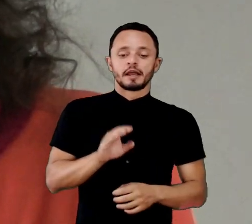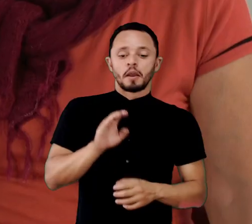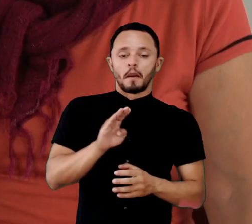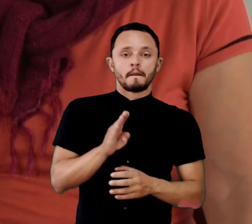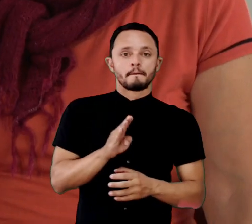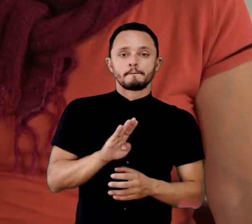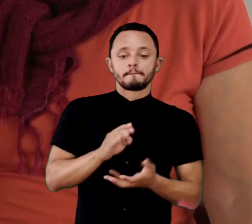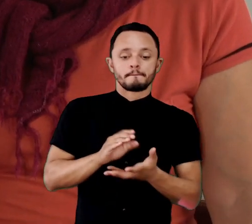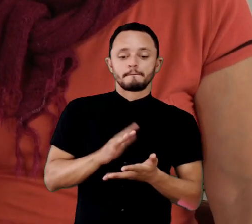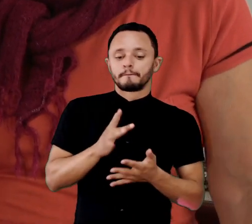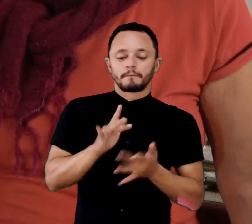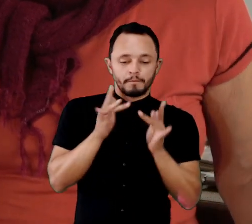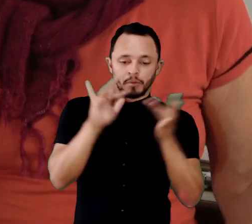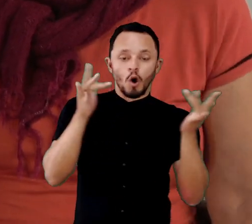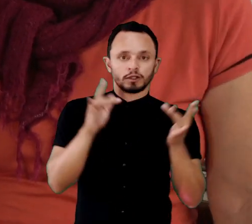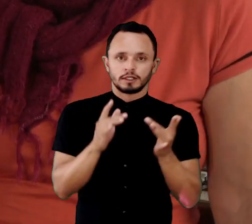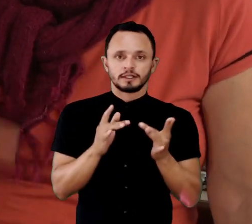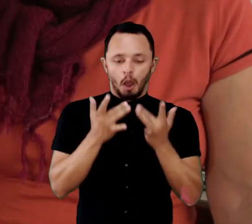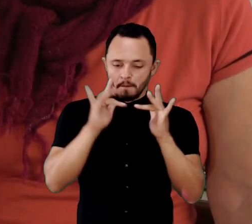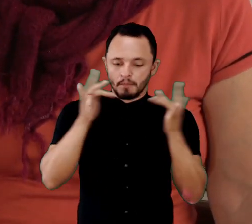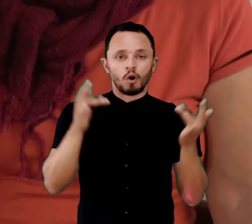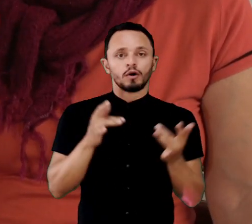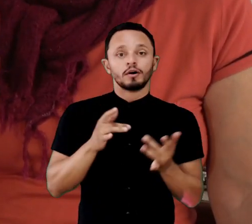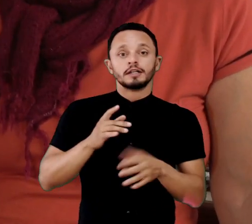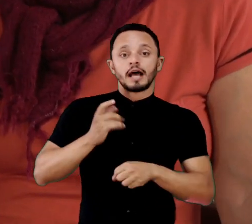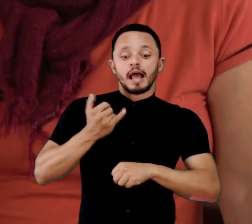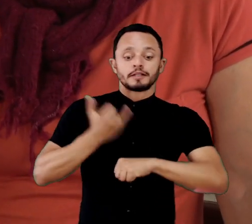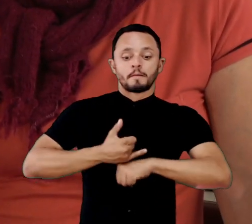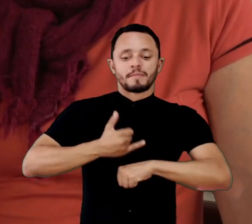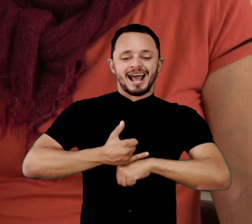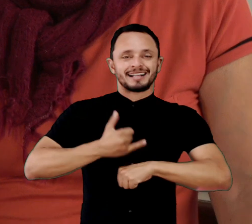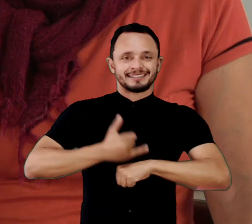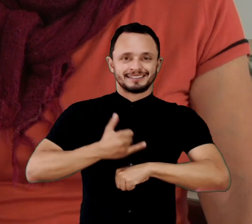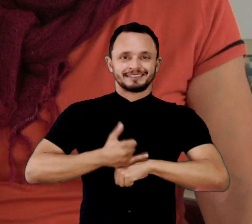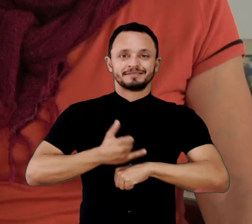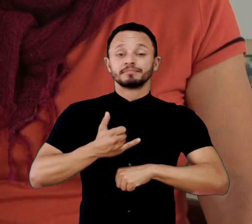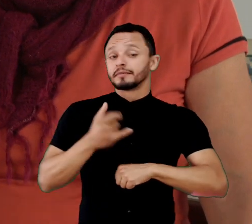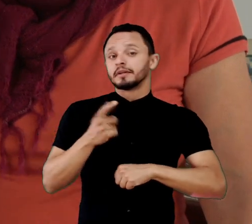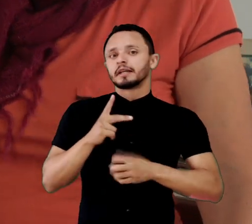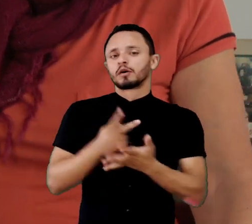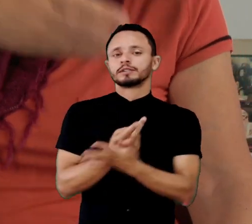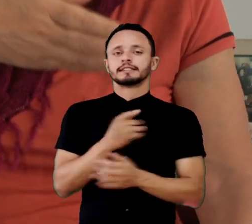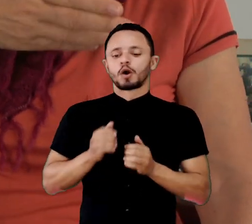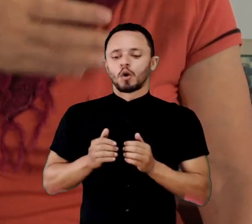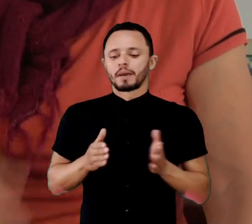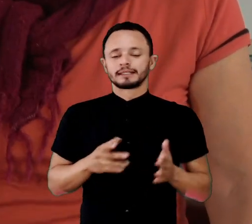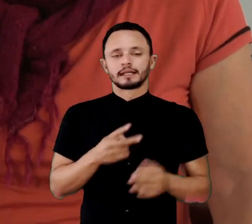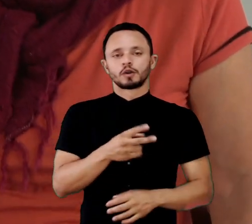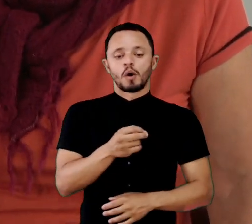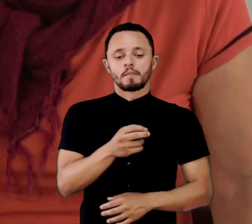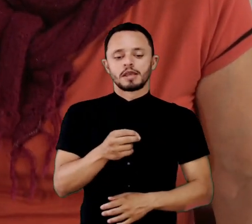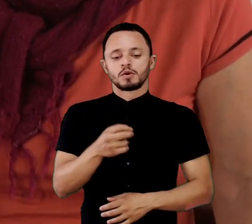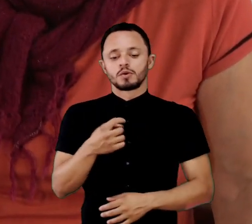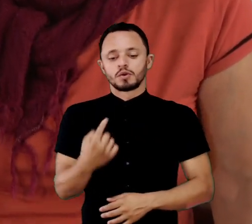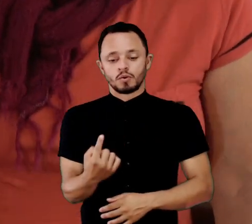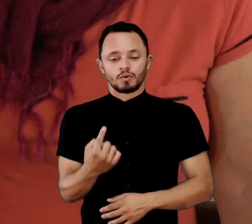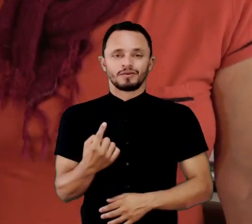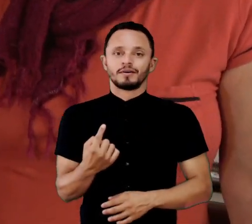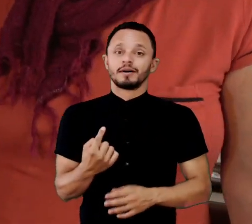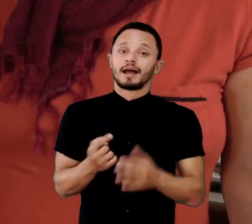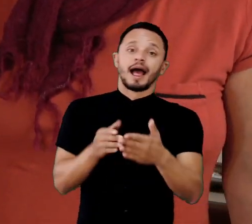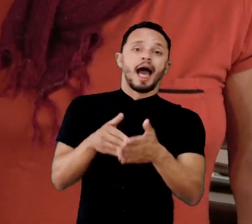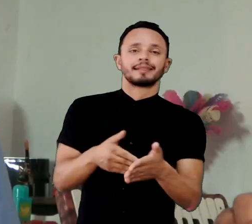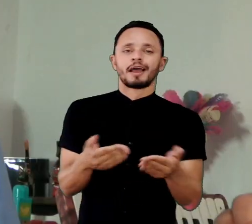Olímpia. Né? Vamos fazer uma temporada comemorando os 25 anos, porque a gente estreou lá em 2001. E estamos com o espetáculo vivo